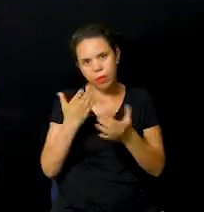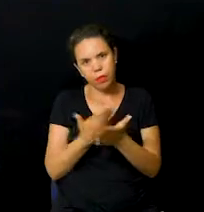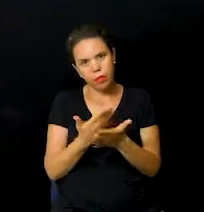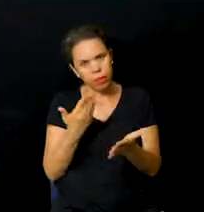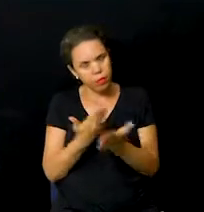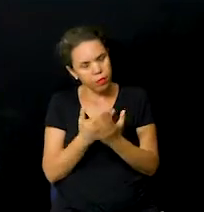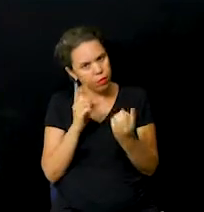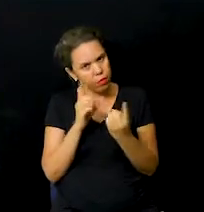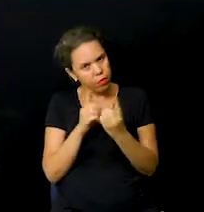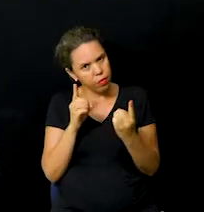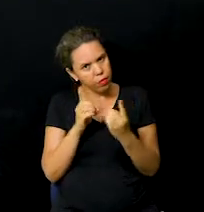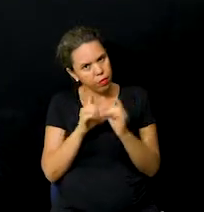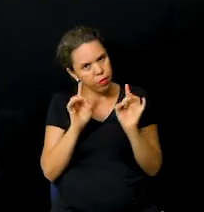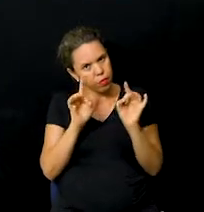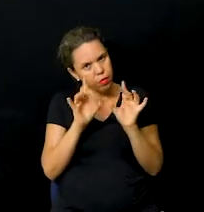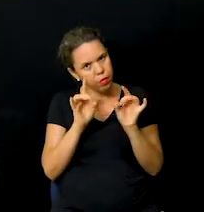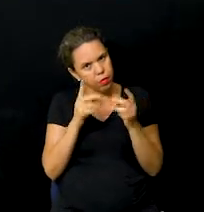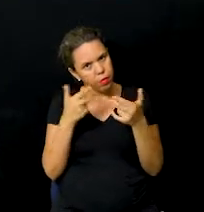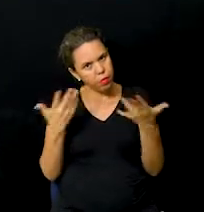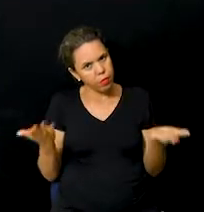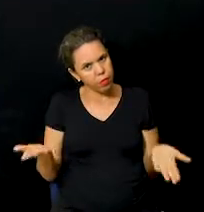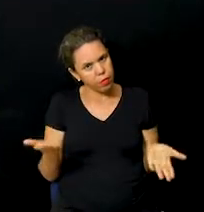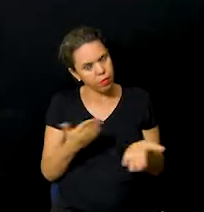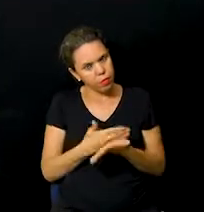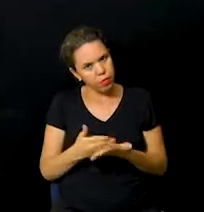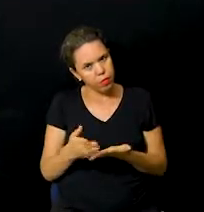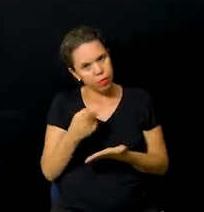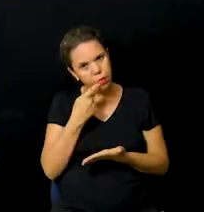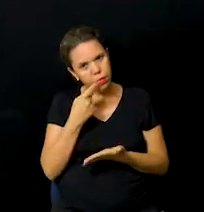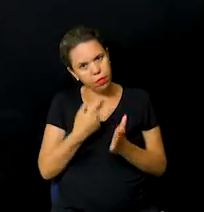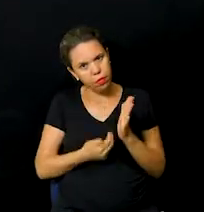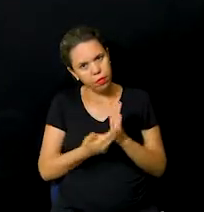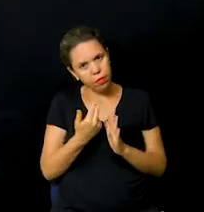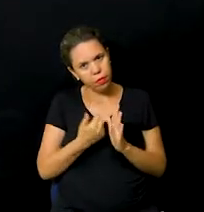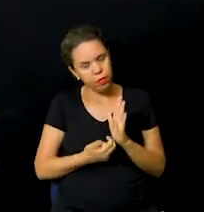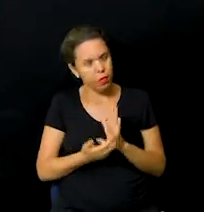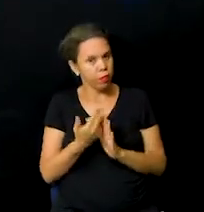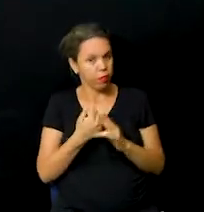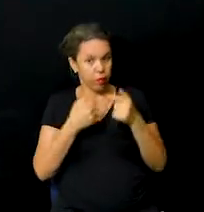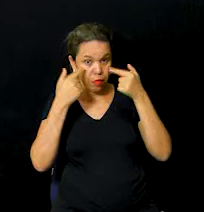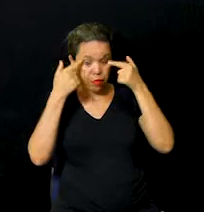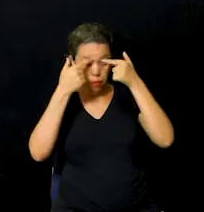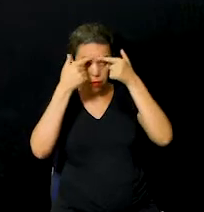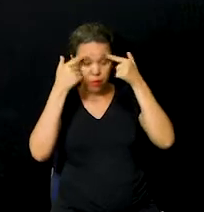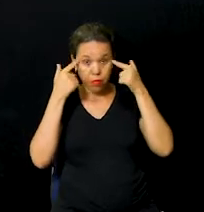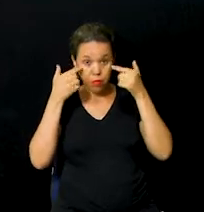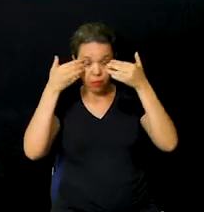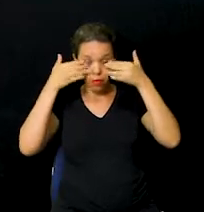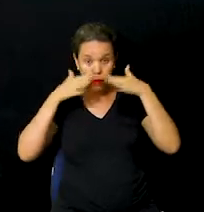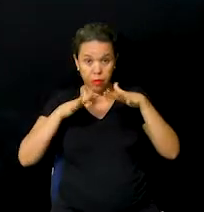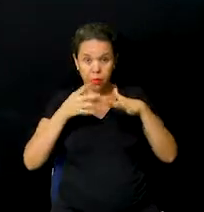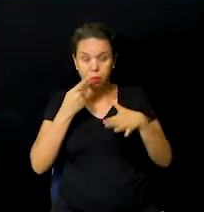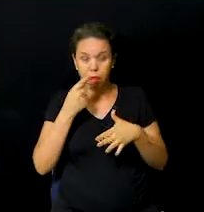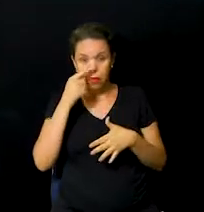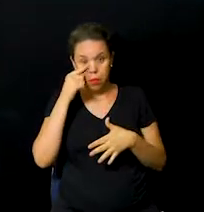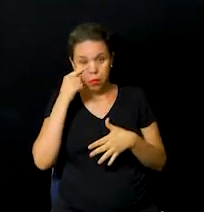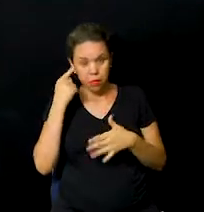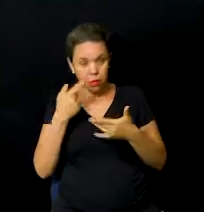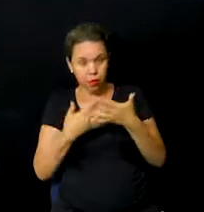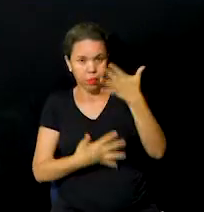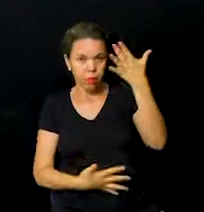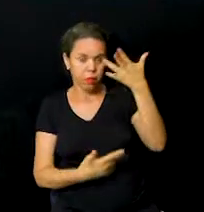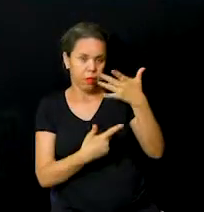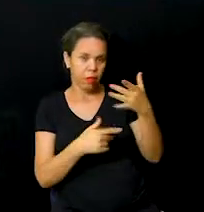aulas, que atende com tantas especialidades, afinal a gente começou falando de design de sobrancelhas, mas você acaba de dizer que faz